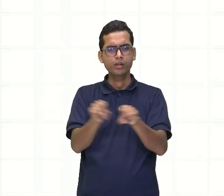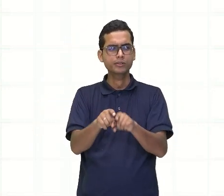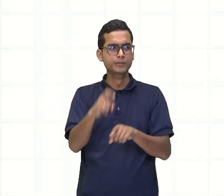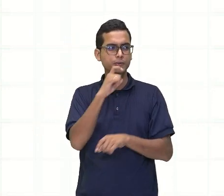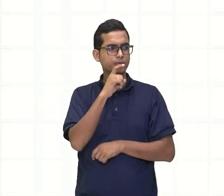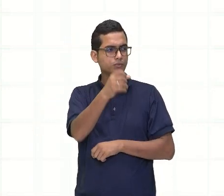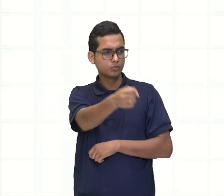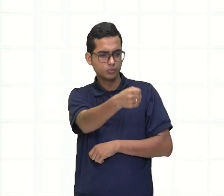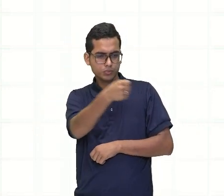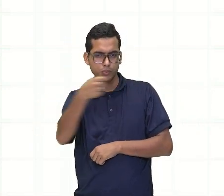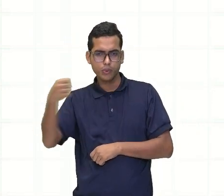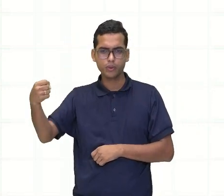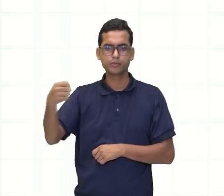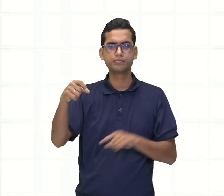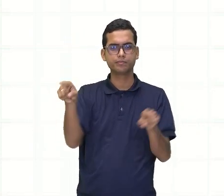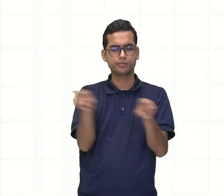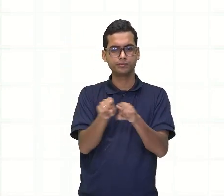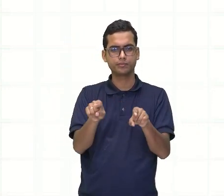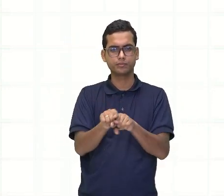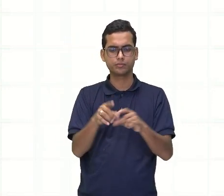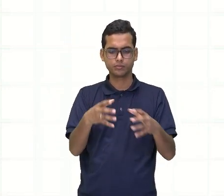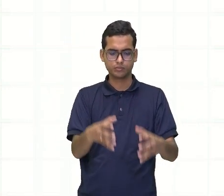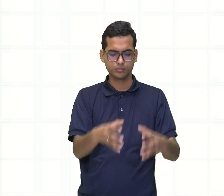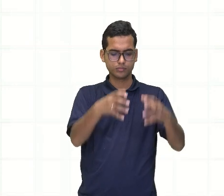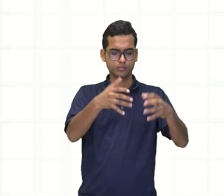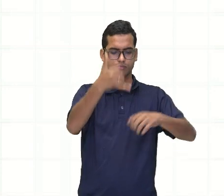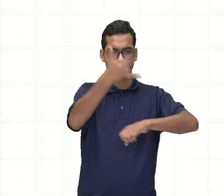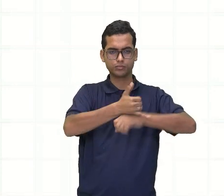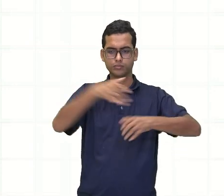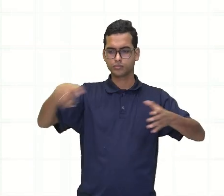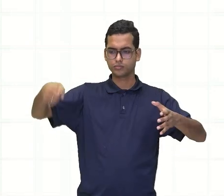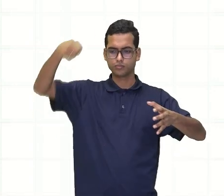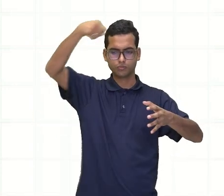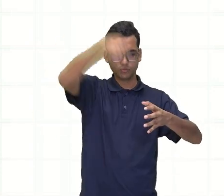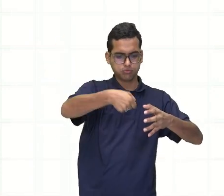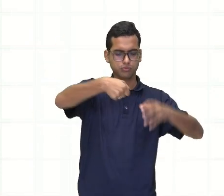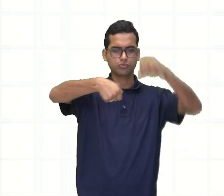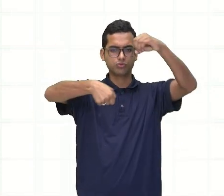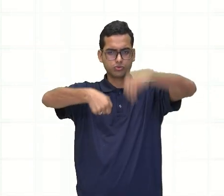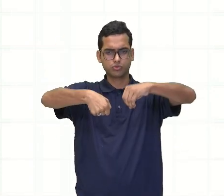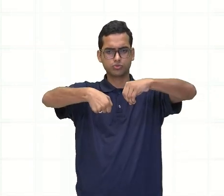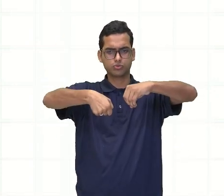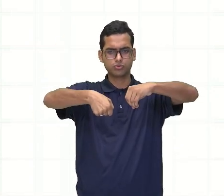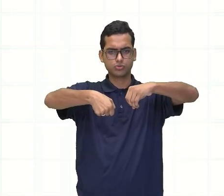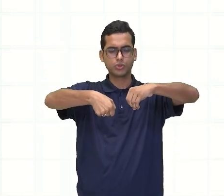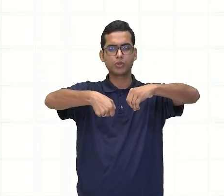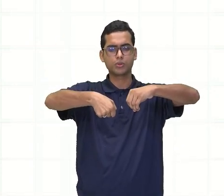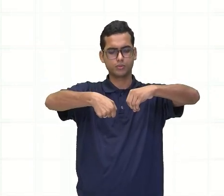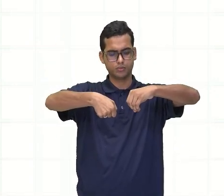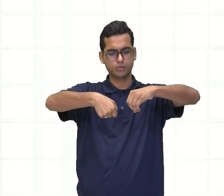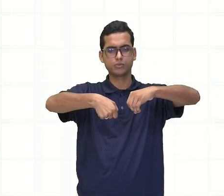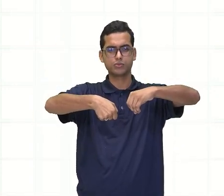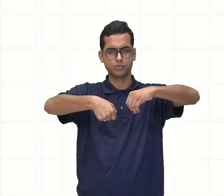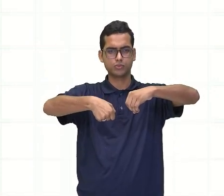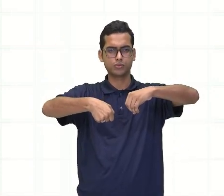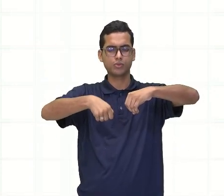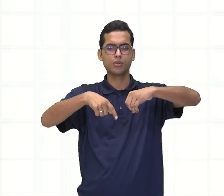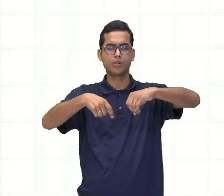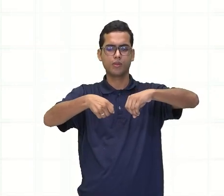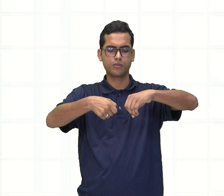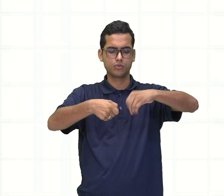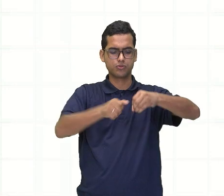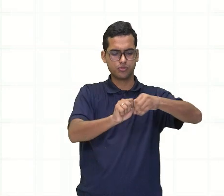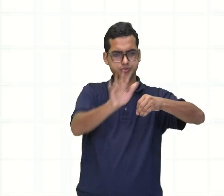isso está usando princípios da termodinâmica, certo? E agora nós vamos